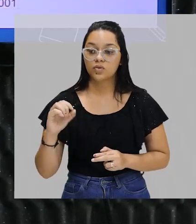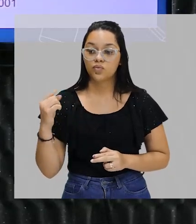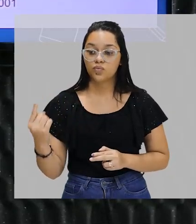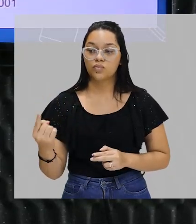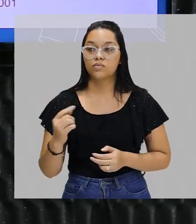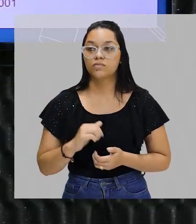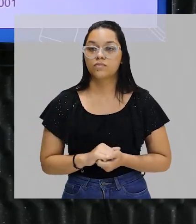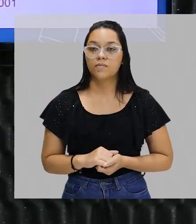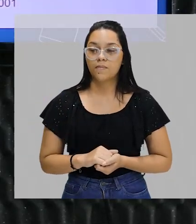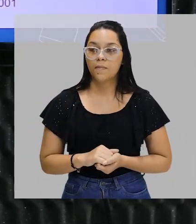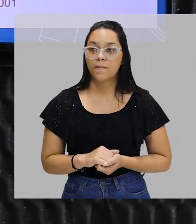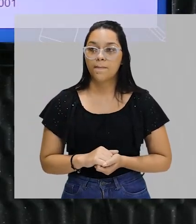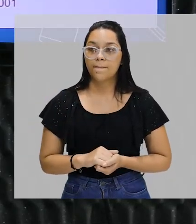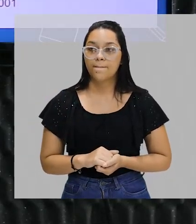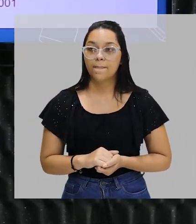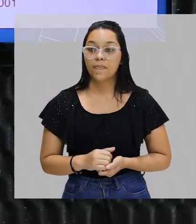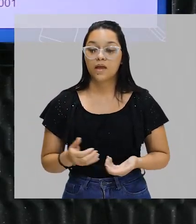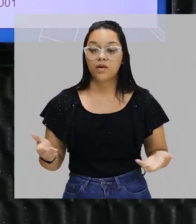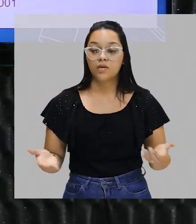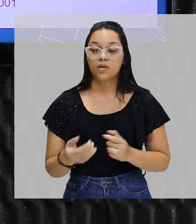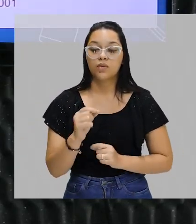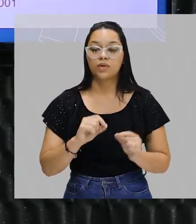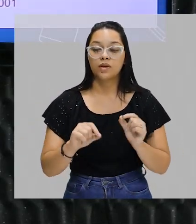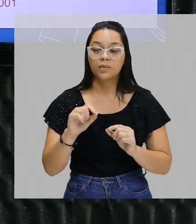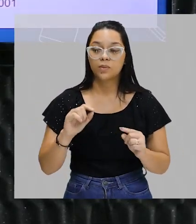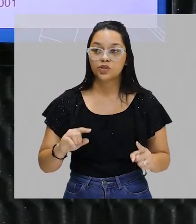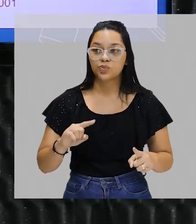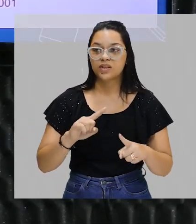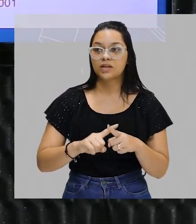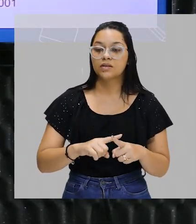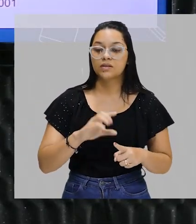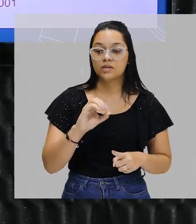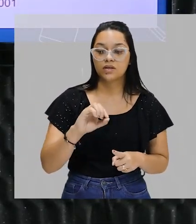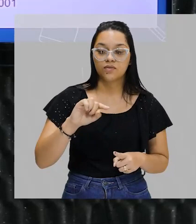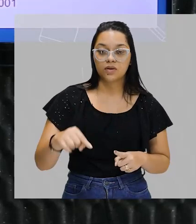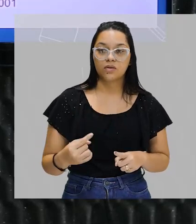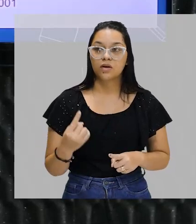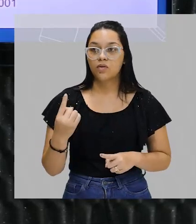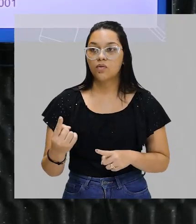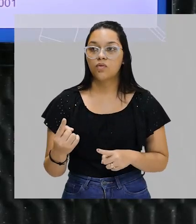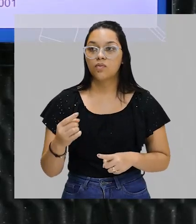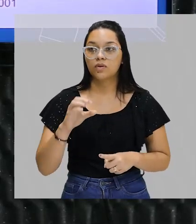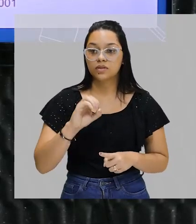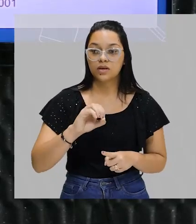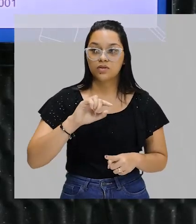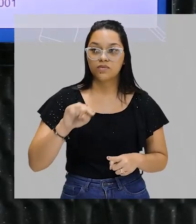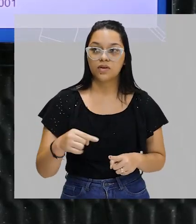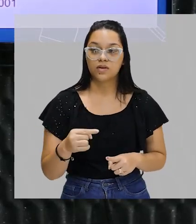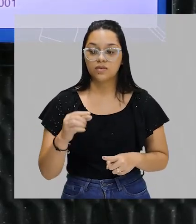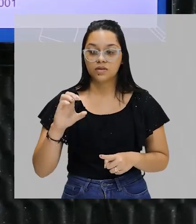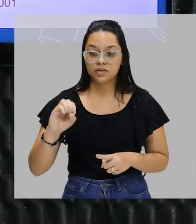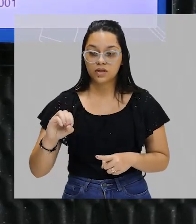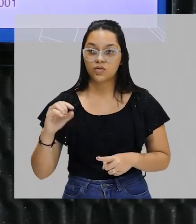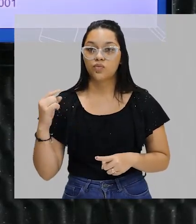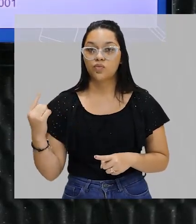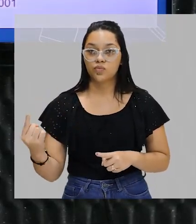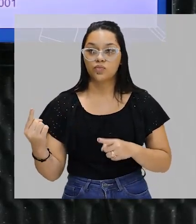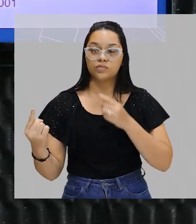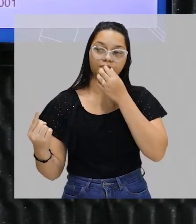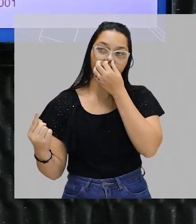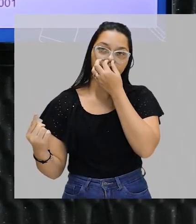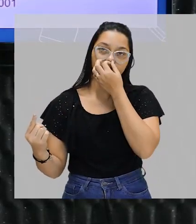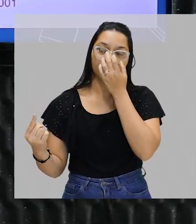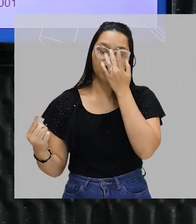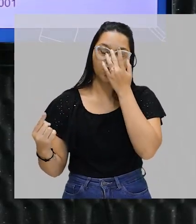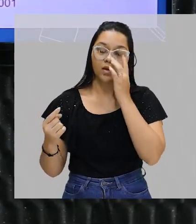0,01, tá certo? Aí, turminha, multiplicando, ó, 0,1 por 0,01,